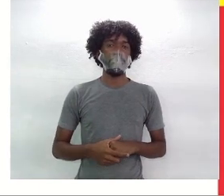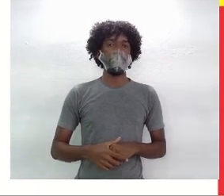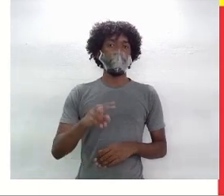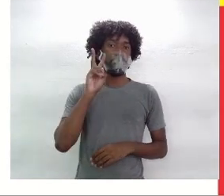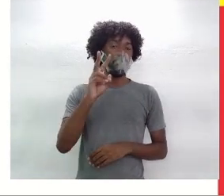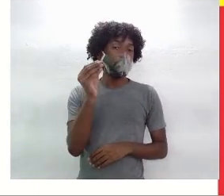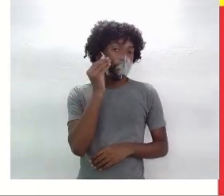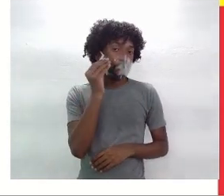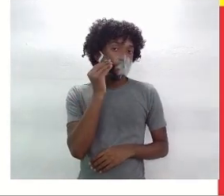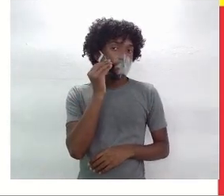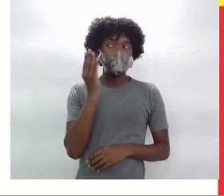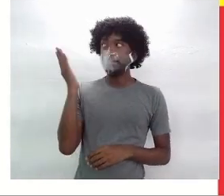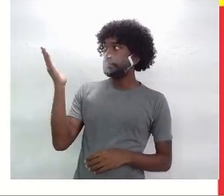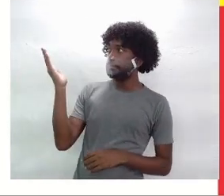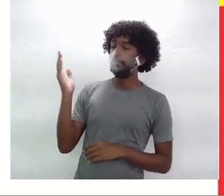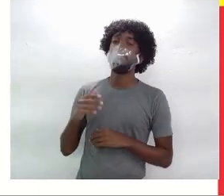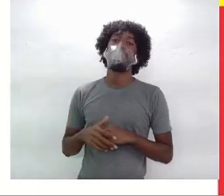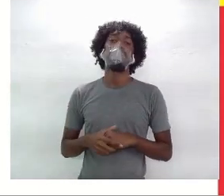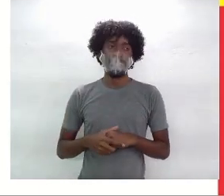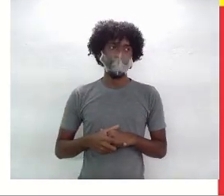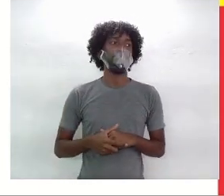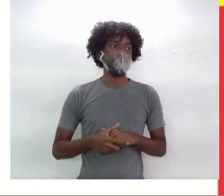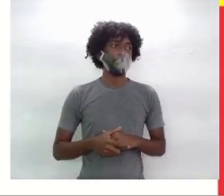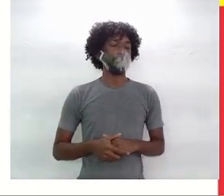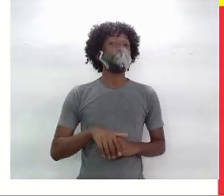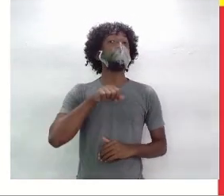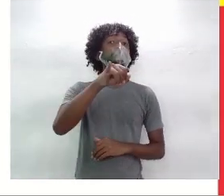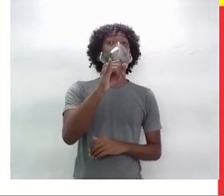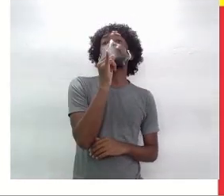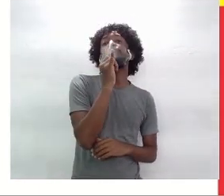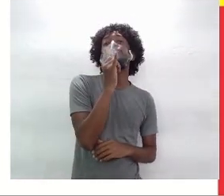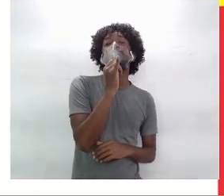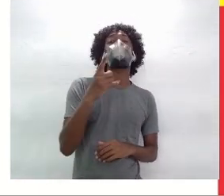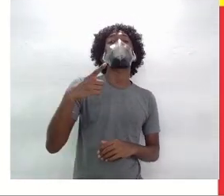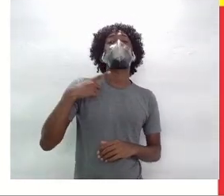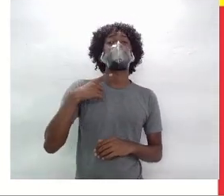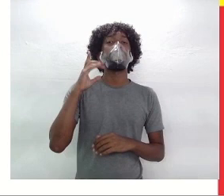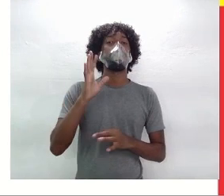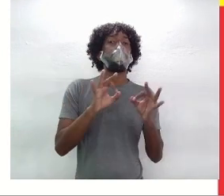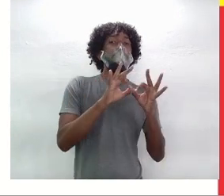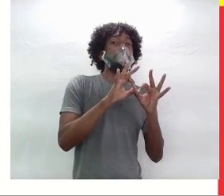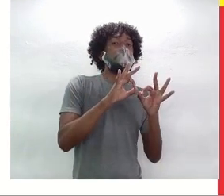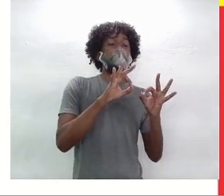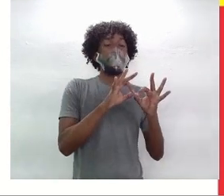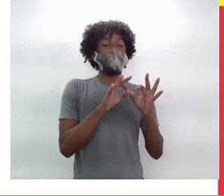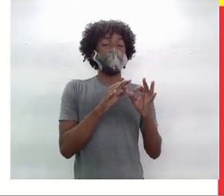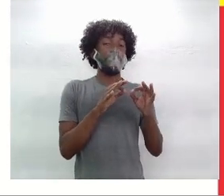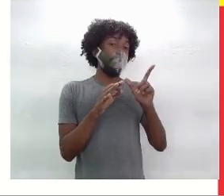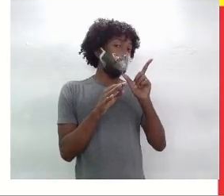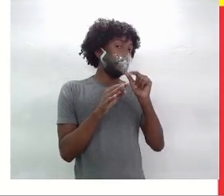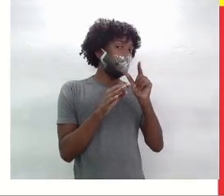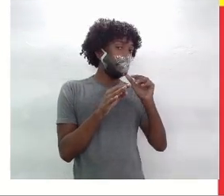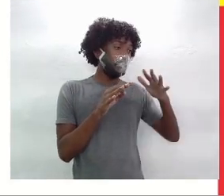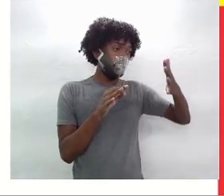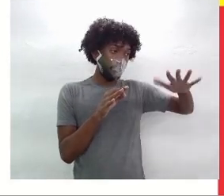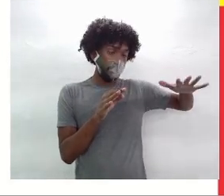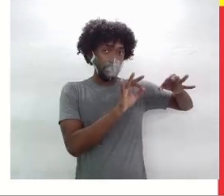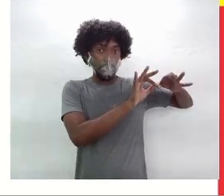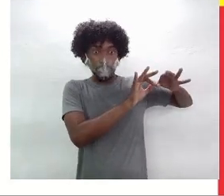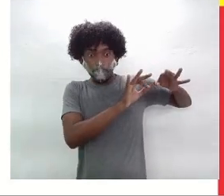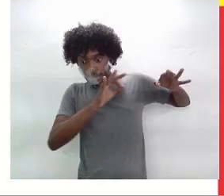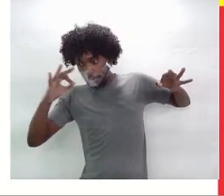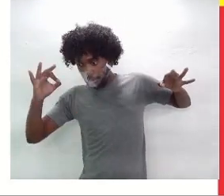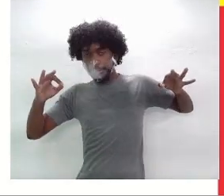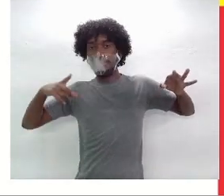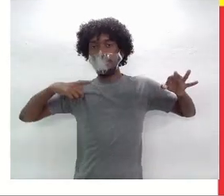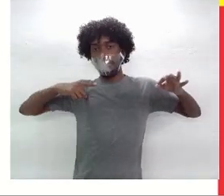observarem. Bom, então, se você está distante da água, existe uma grande